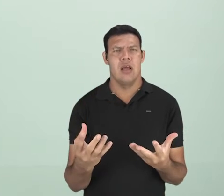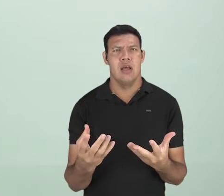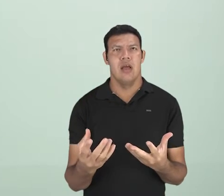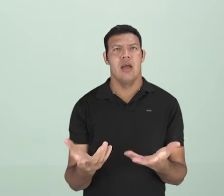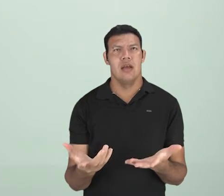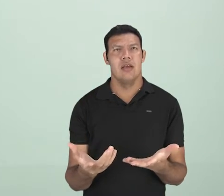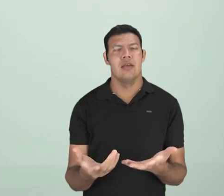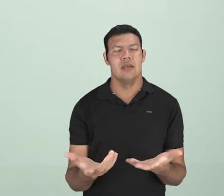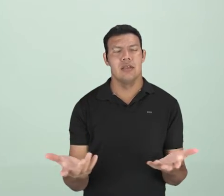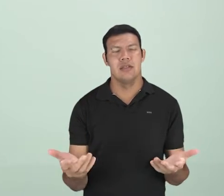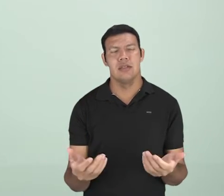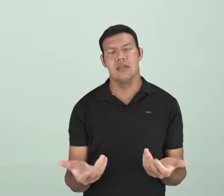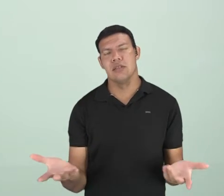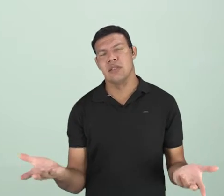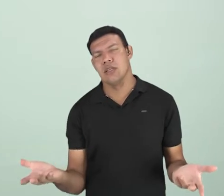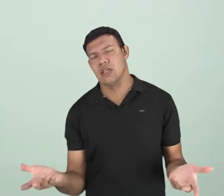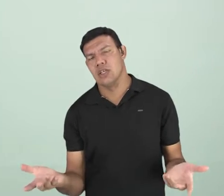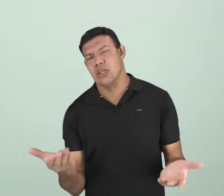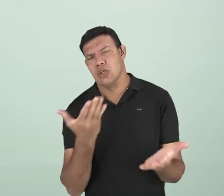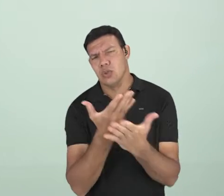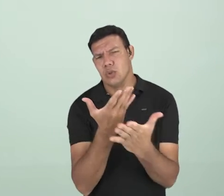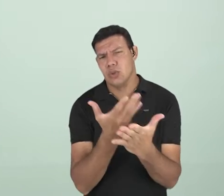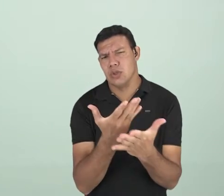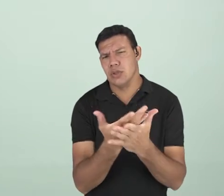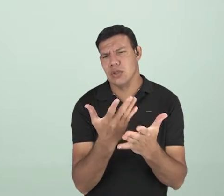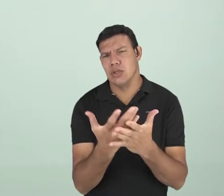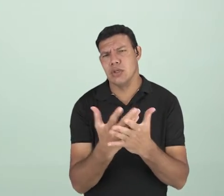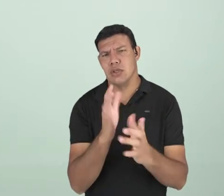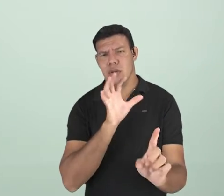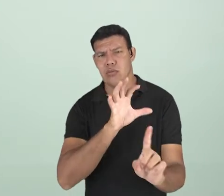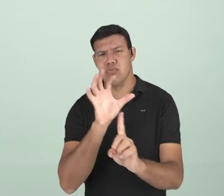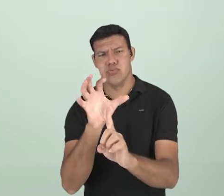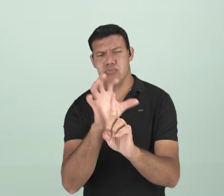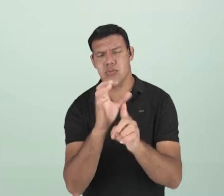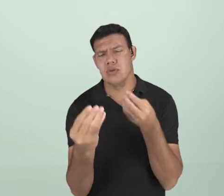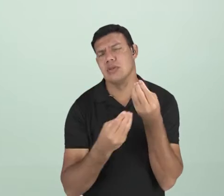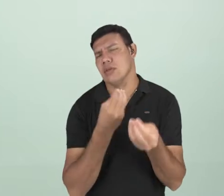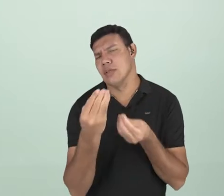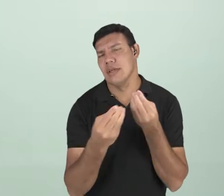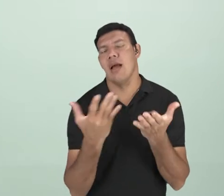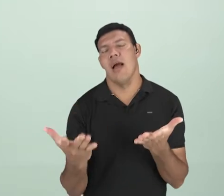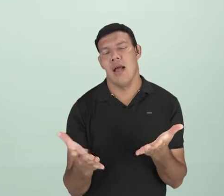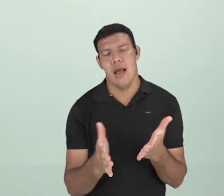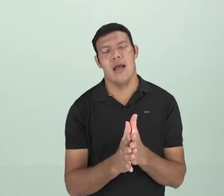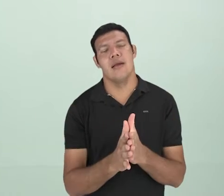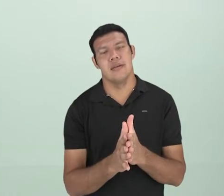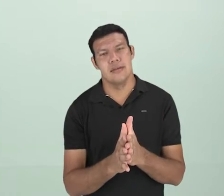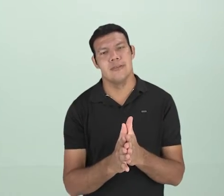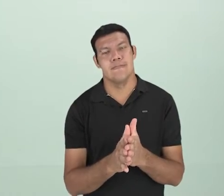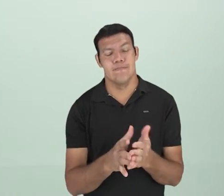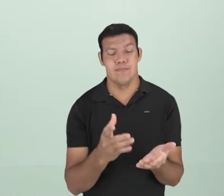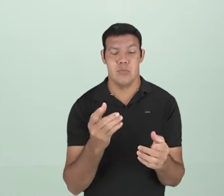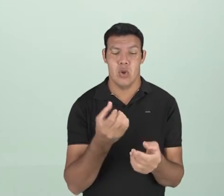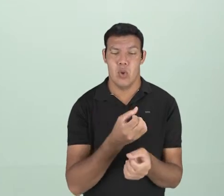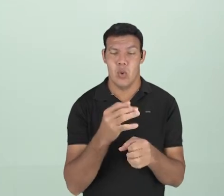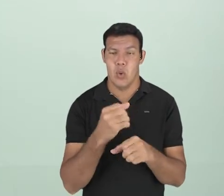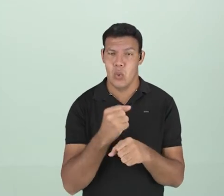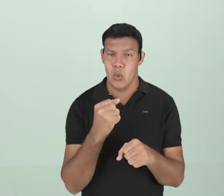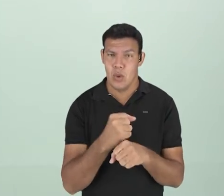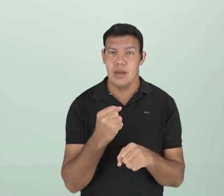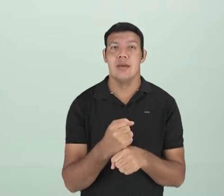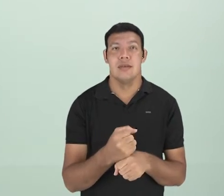no assunto. Então, primeiro, como é que esse relatório foi feito? Ele mediu a popularidade, depois a autoridade e